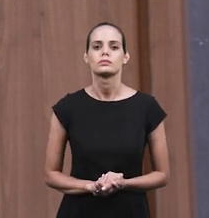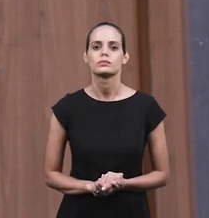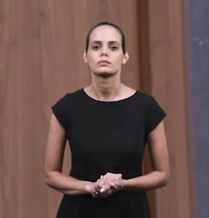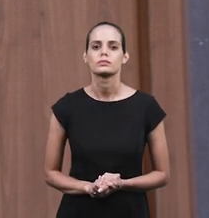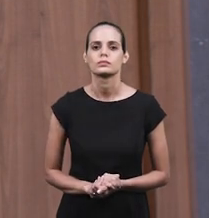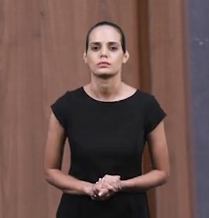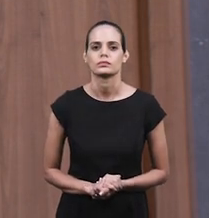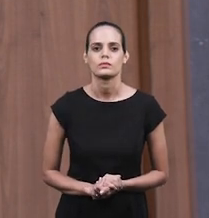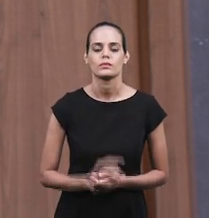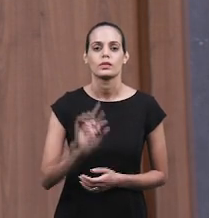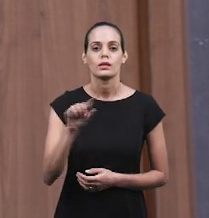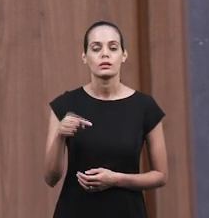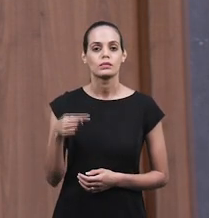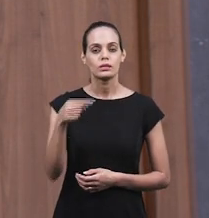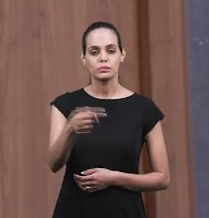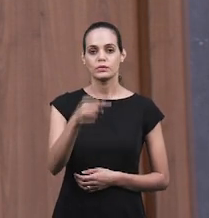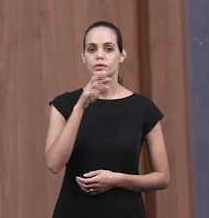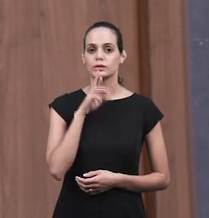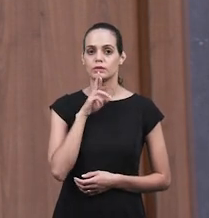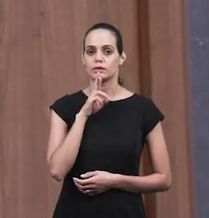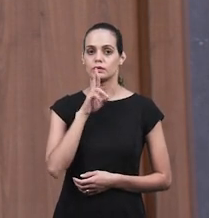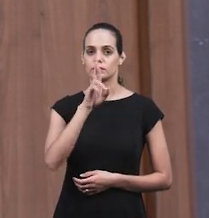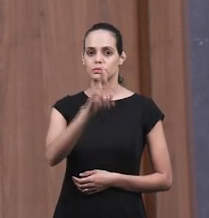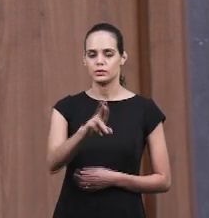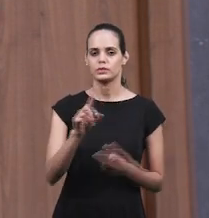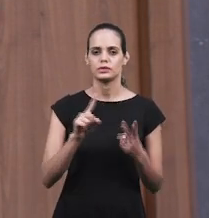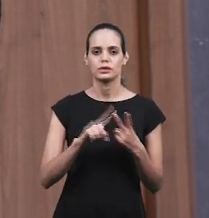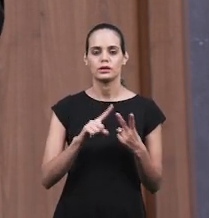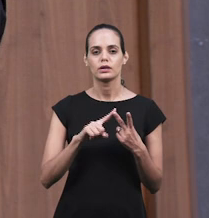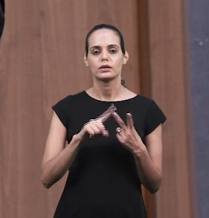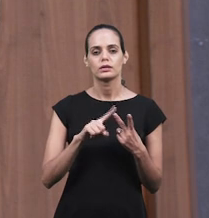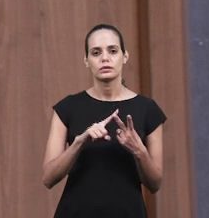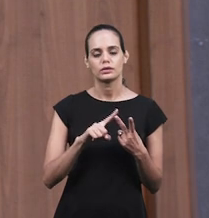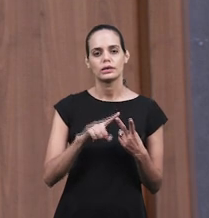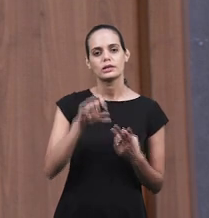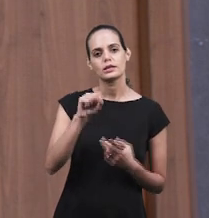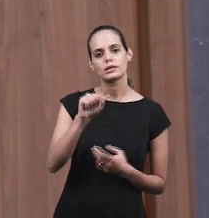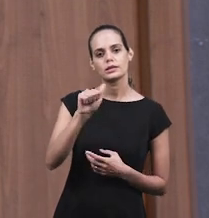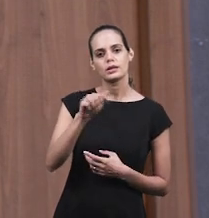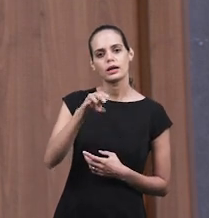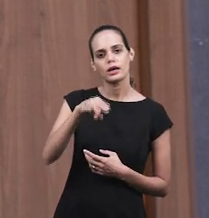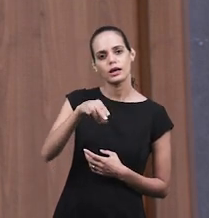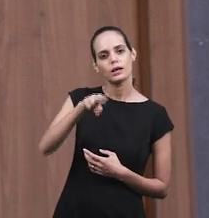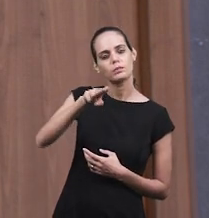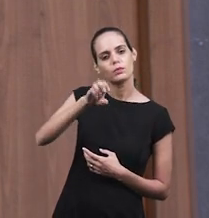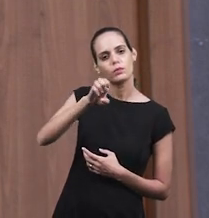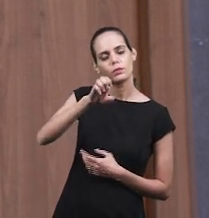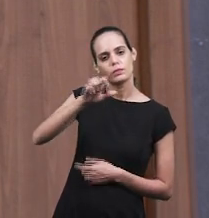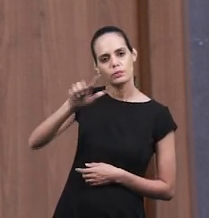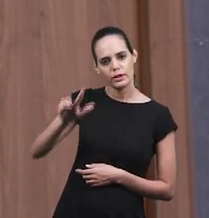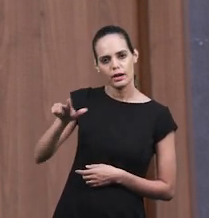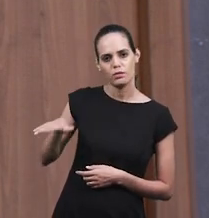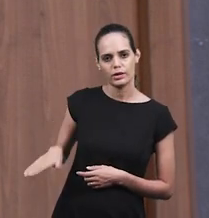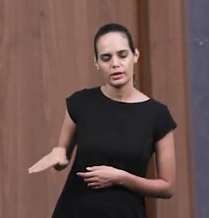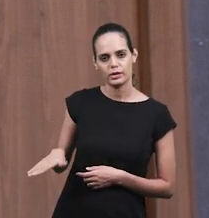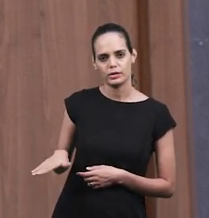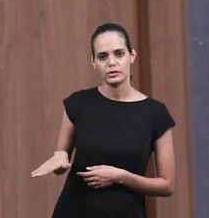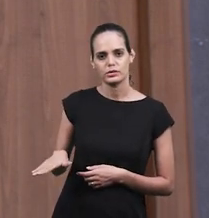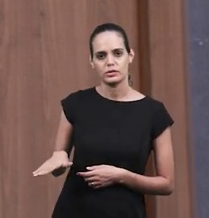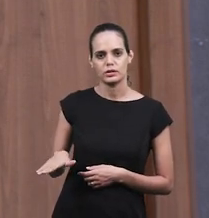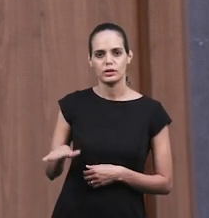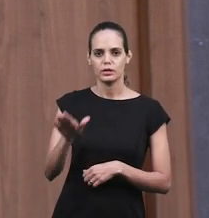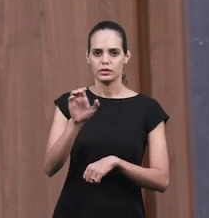e depois teremos a resposta aqui do José Samuel, da classe de crianças da igreja de